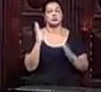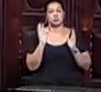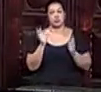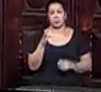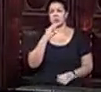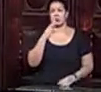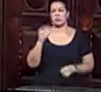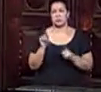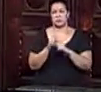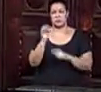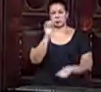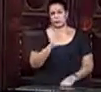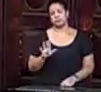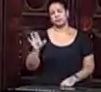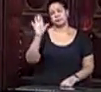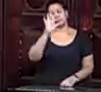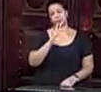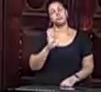internacionais